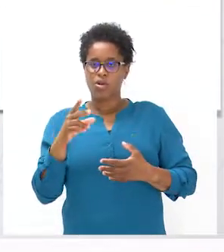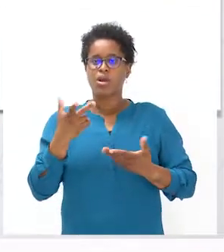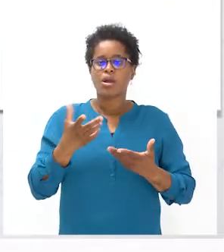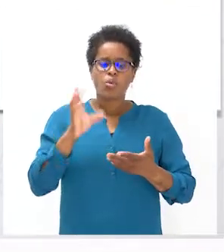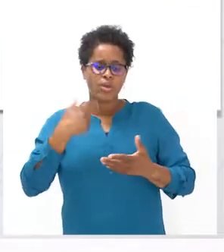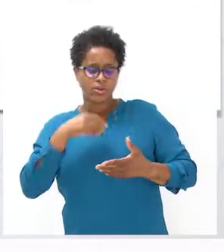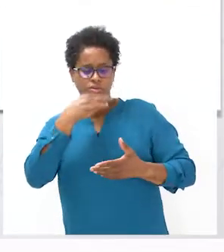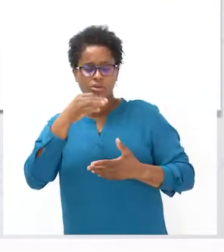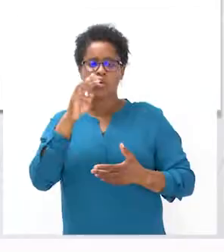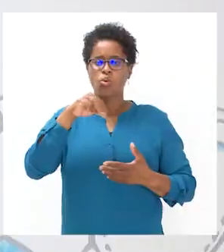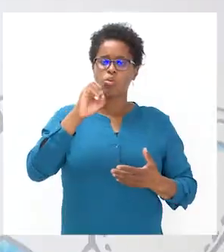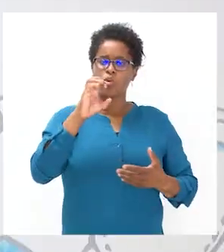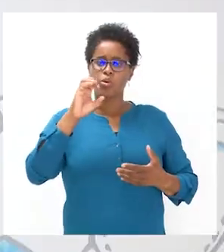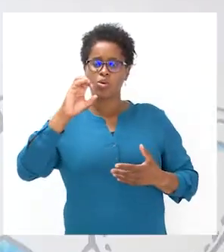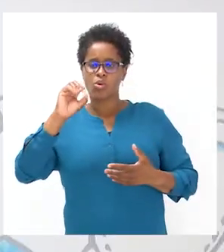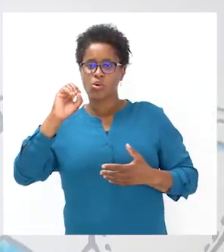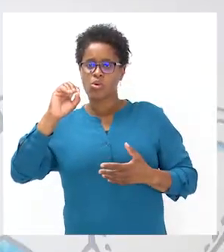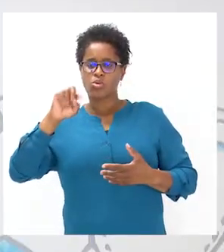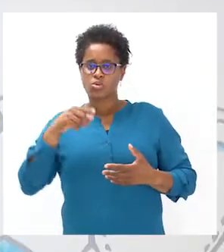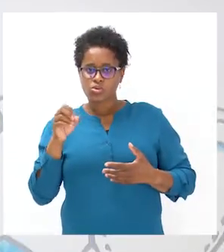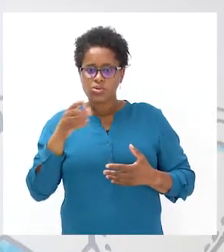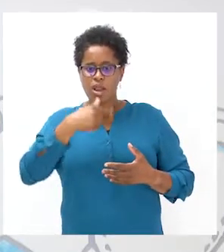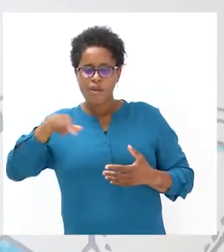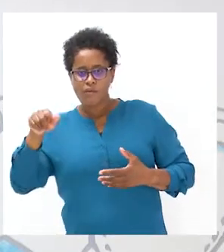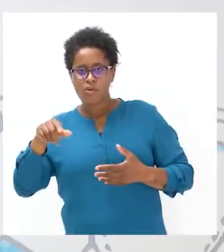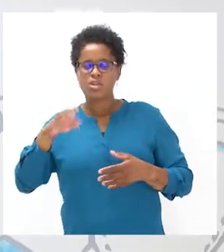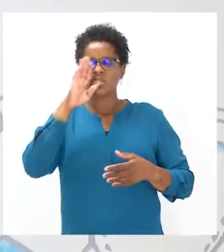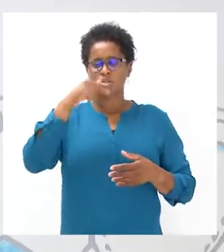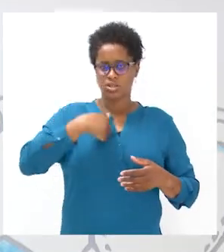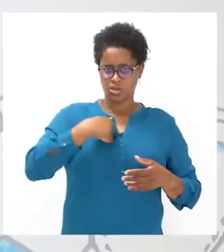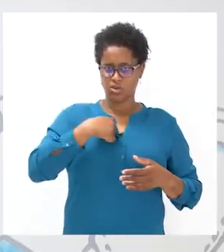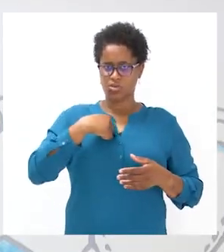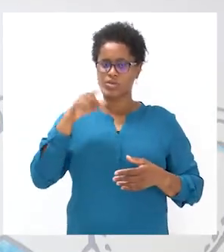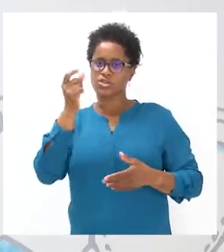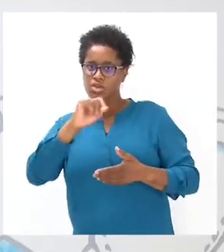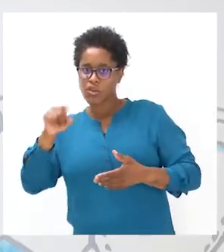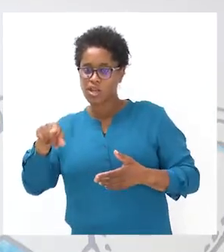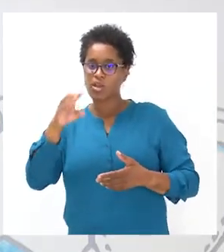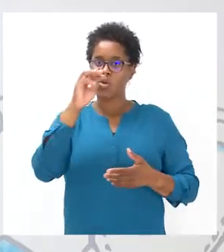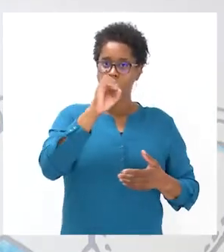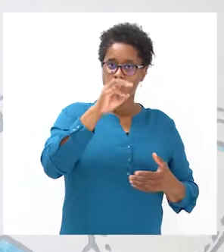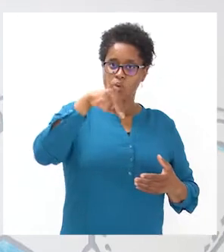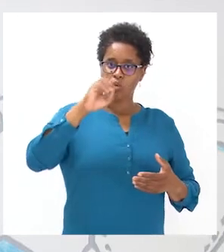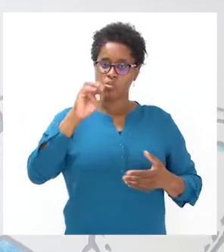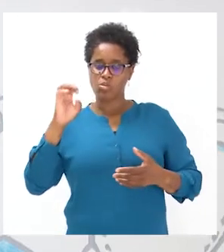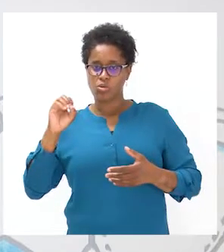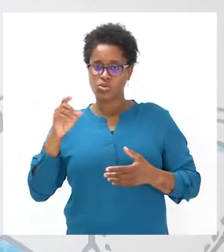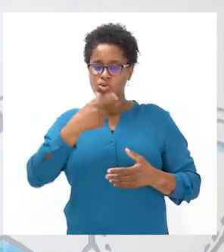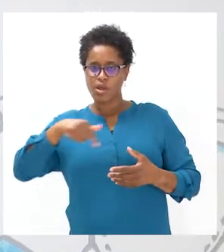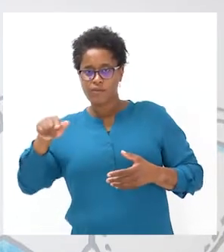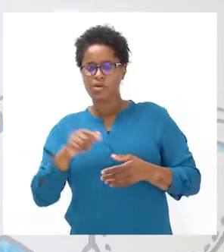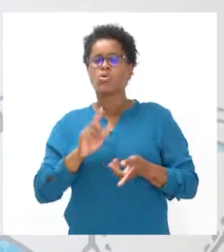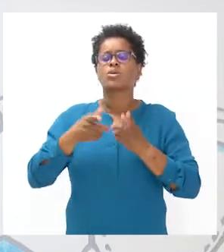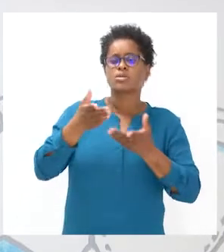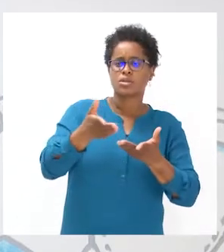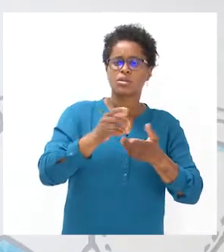levou, se eu tivesse colocado ali apenas o moço levou, o que é que tu ias perguntar? Mas